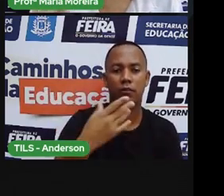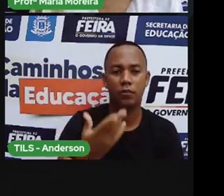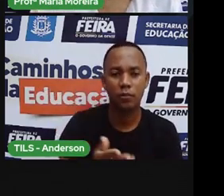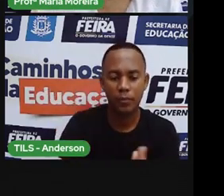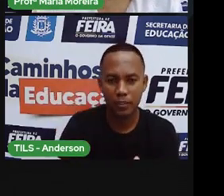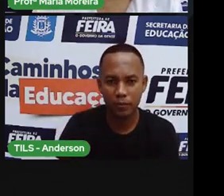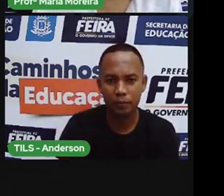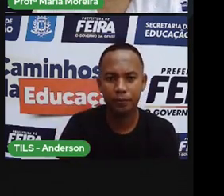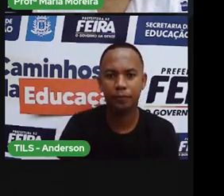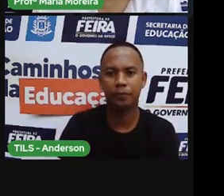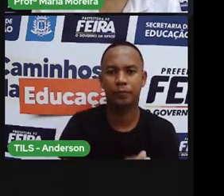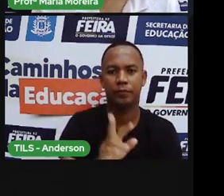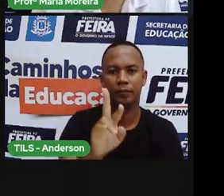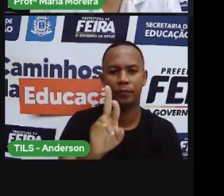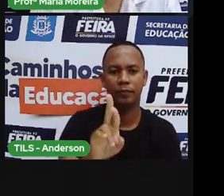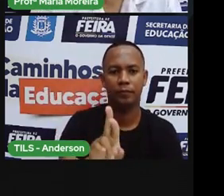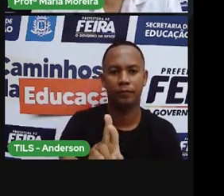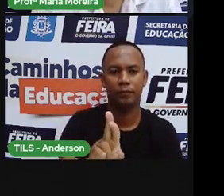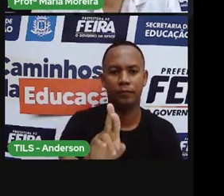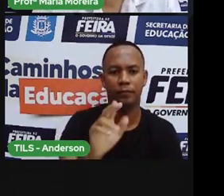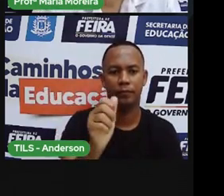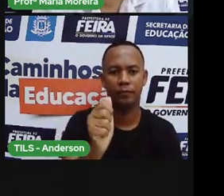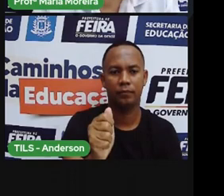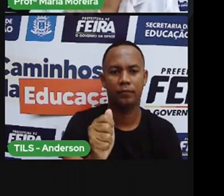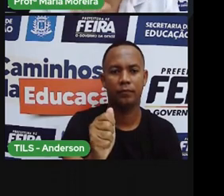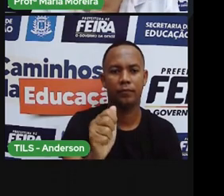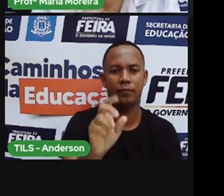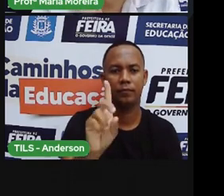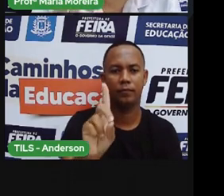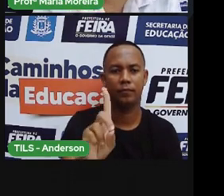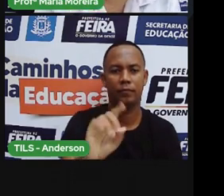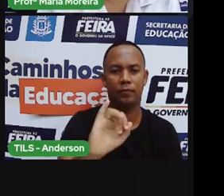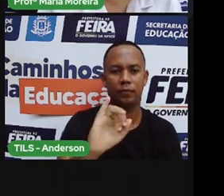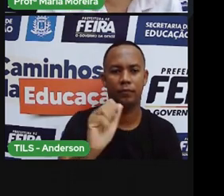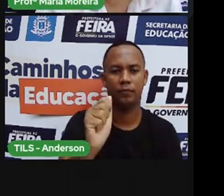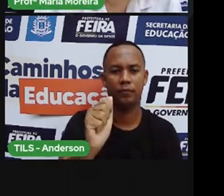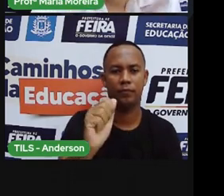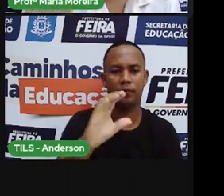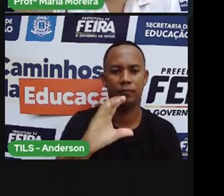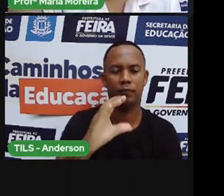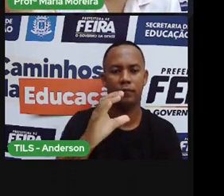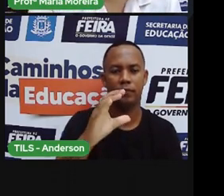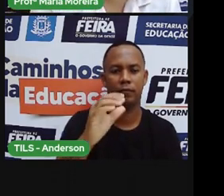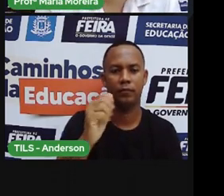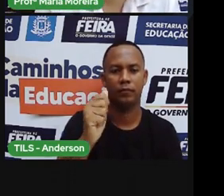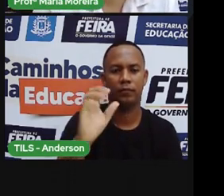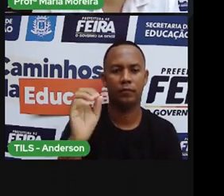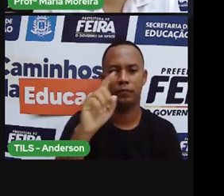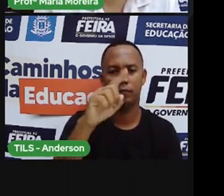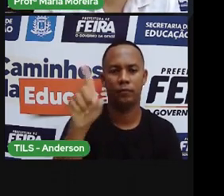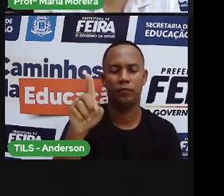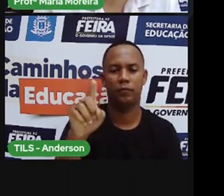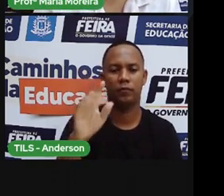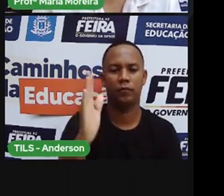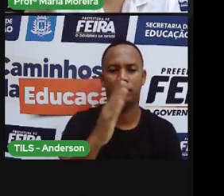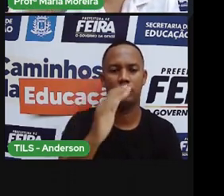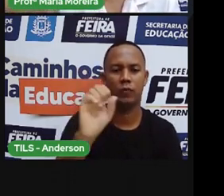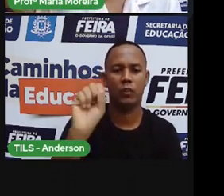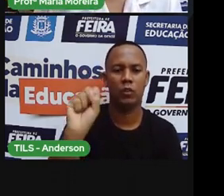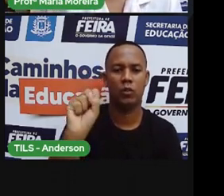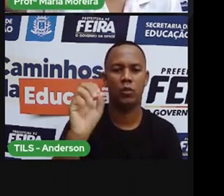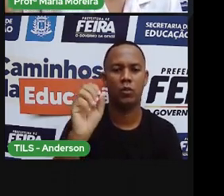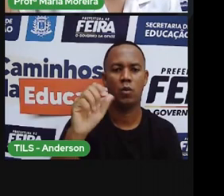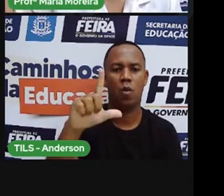essa radiação solar, ela está tão forte porque nós, o homem, acabamos por destruir a camada de ozônio, que é